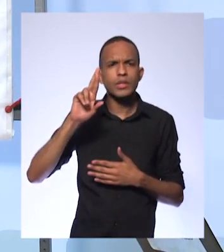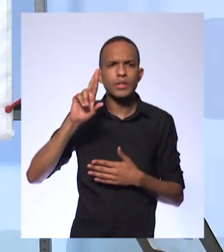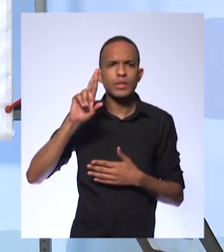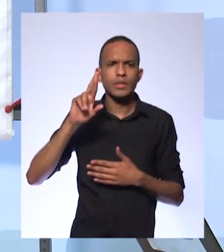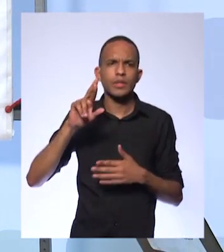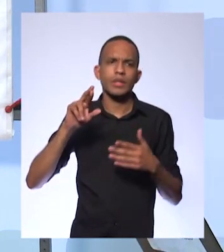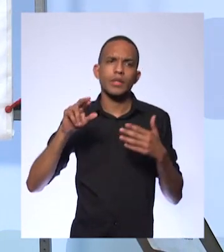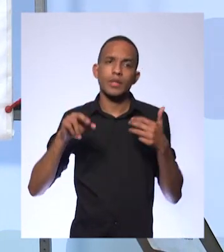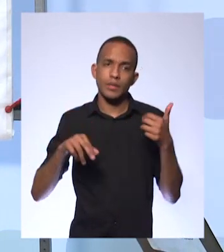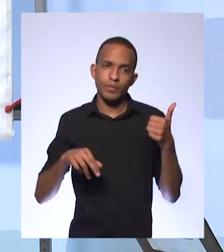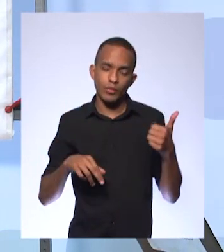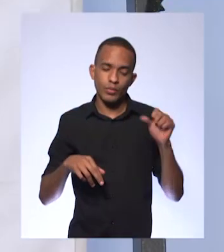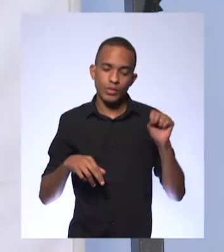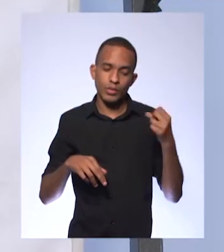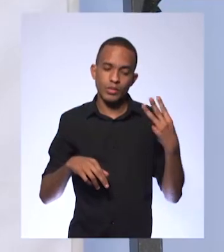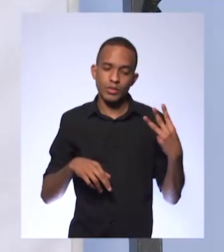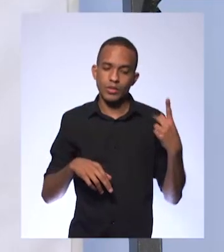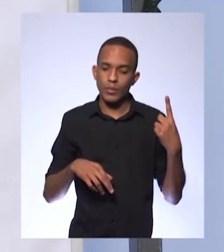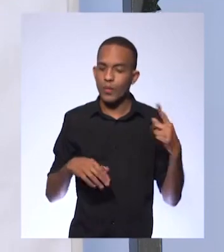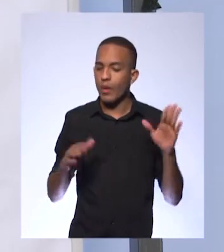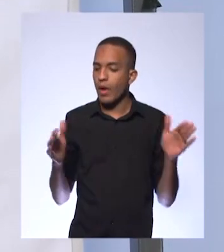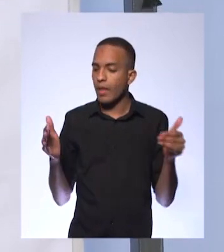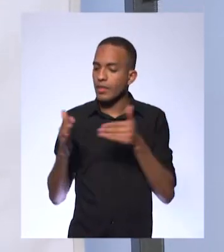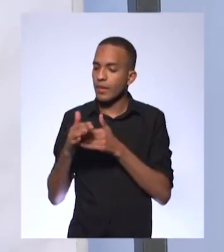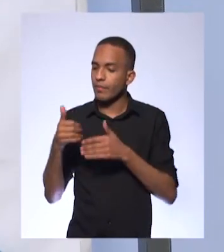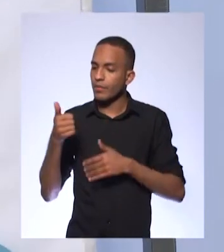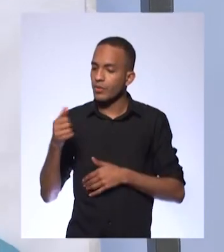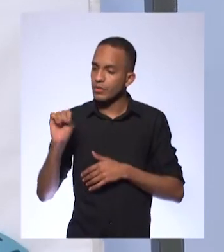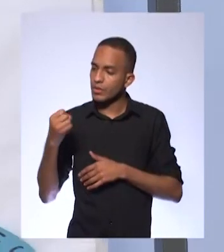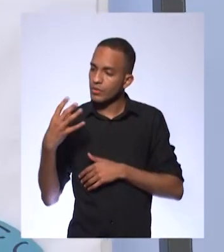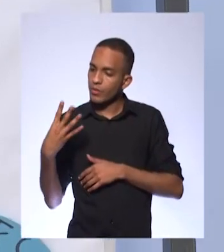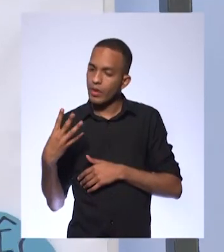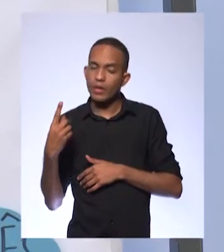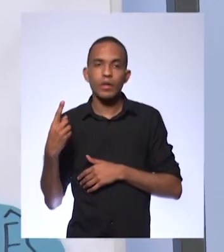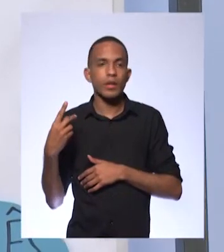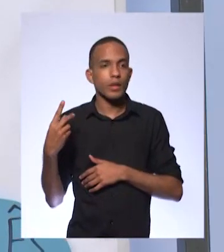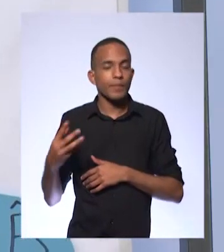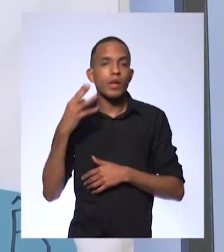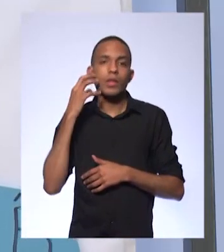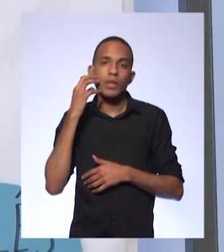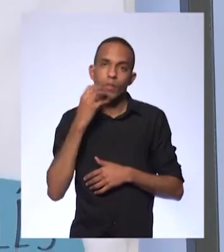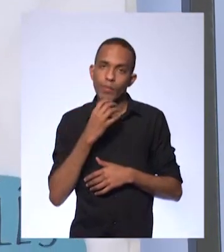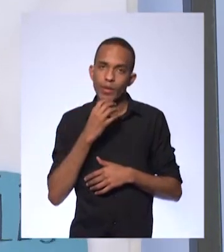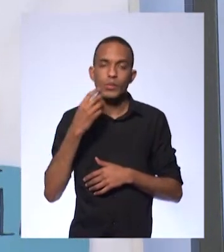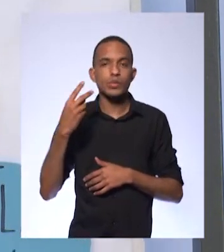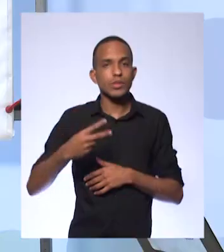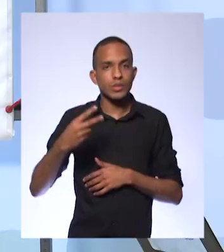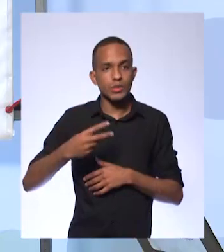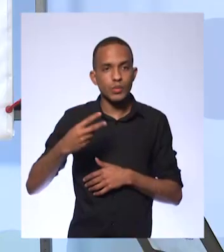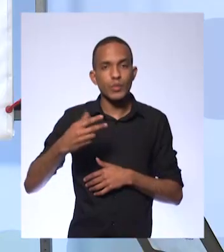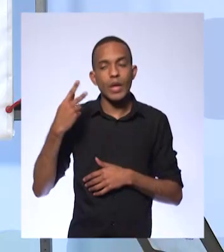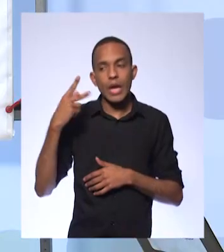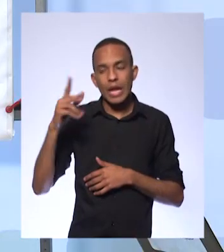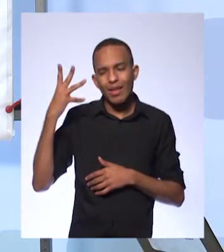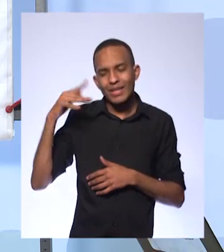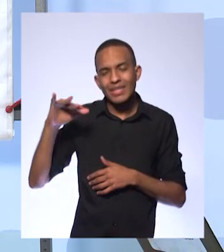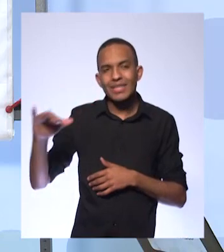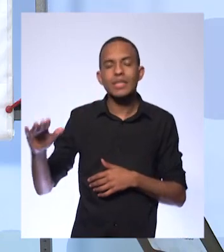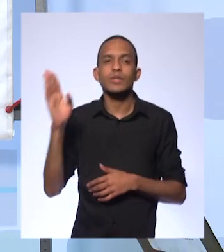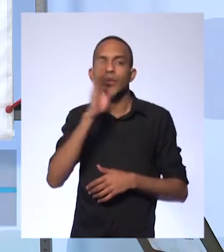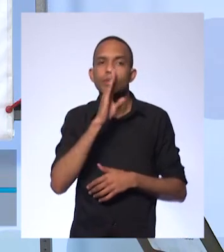vai de 31 a 40, quando Dom Pedro II, ainda ele era uma criança, e o